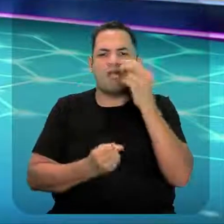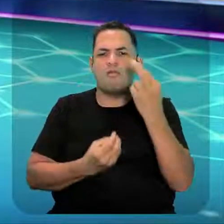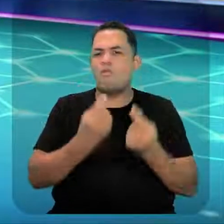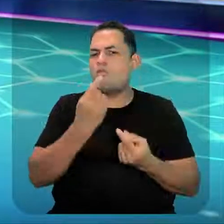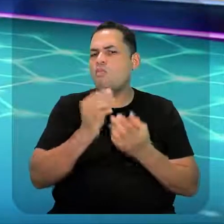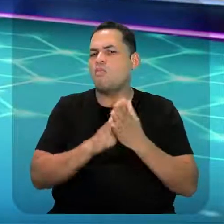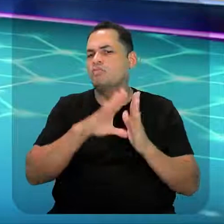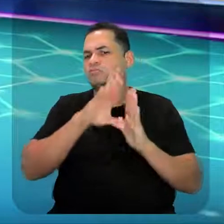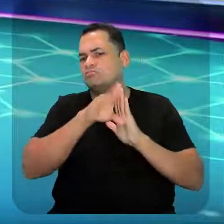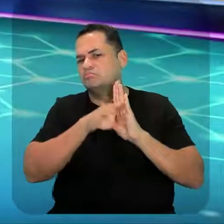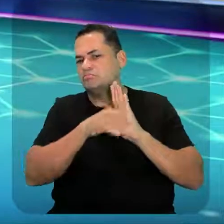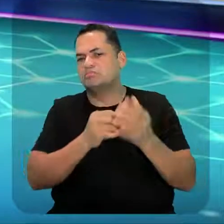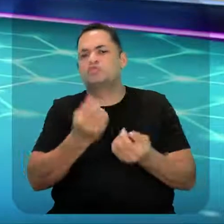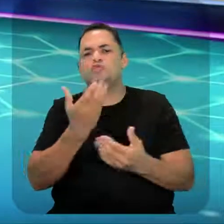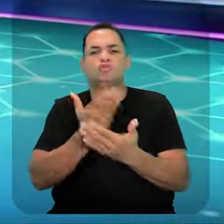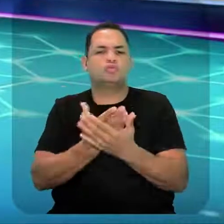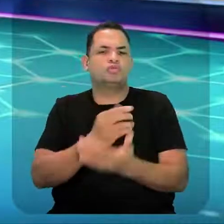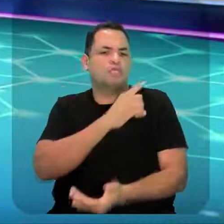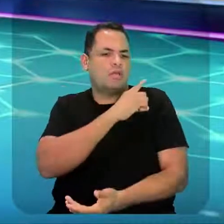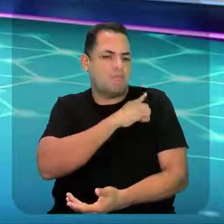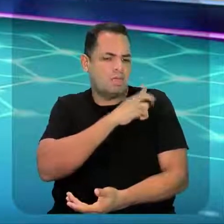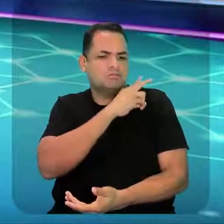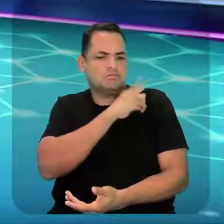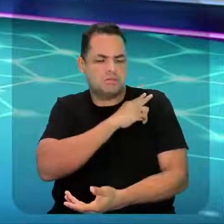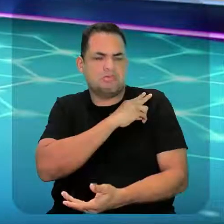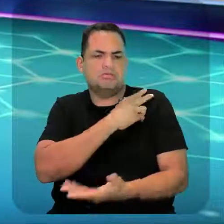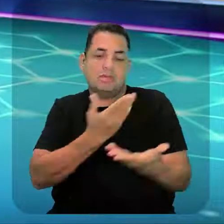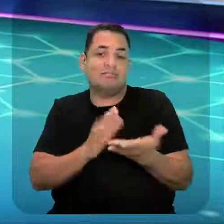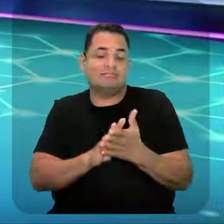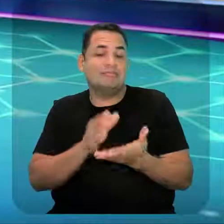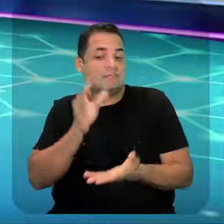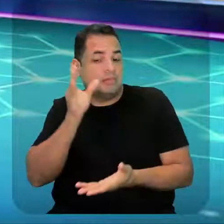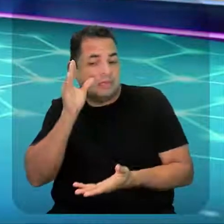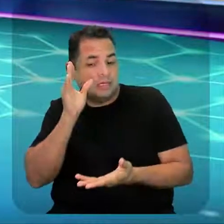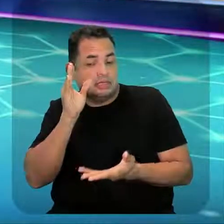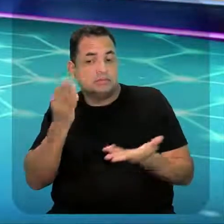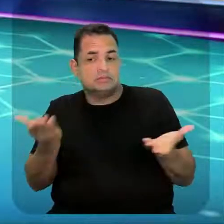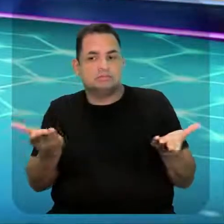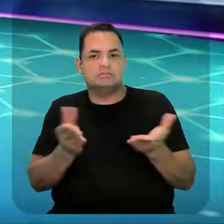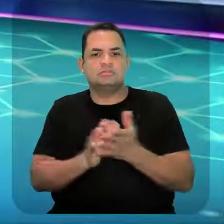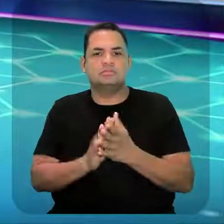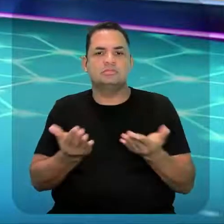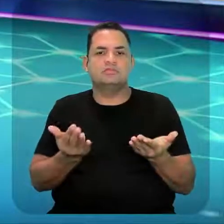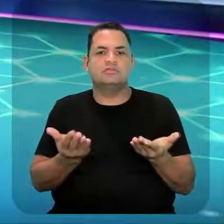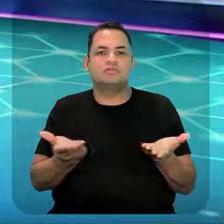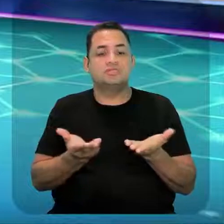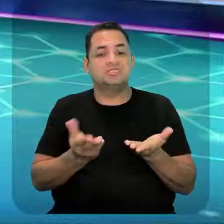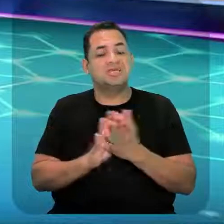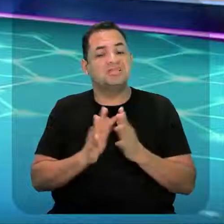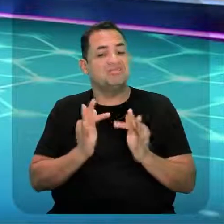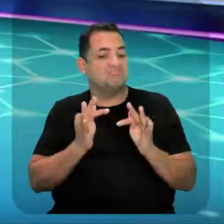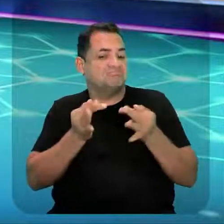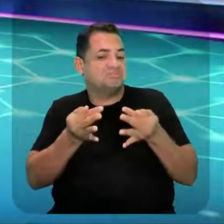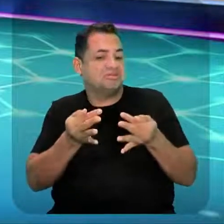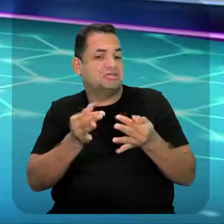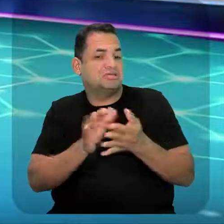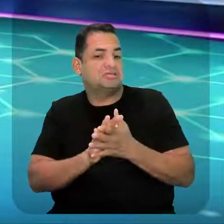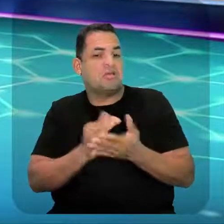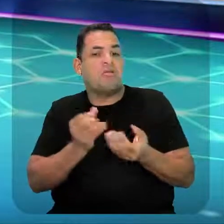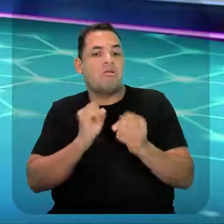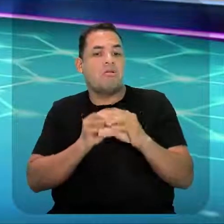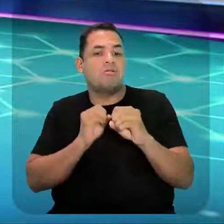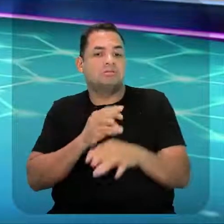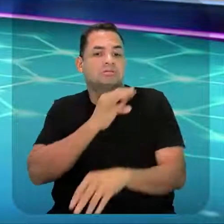trabalhou no primeiro ano, no segundo ano também é muito interessante. Afinal, vocês já estão aqui, alguns para finalizar o ensino médio, outros estão